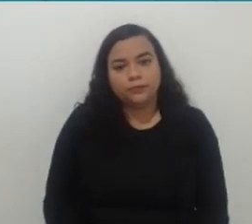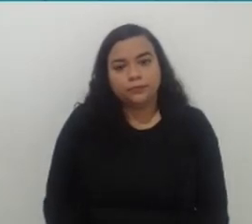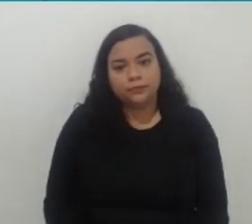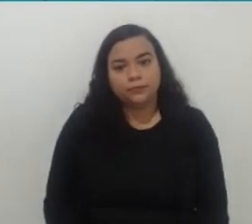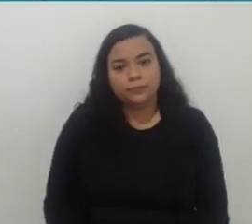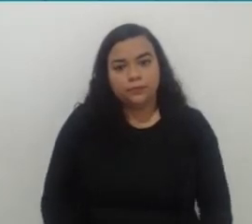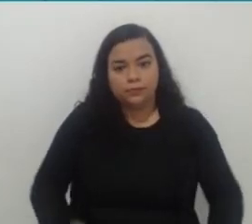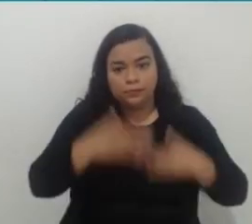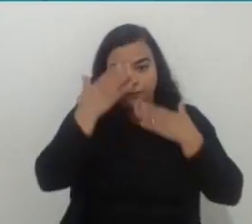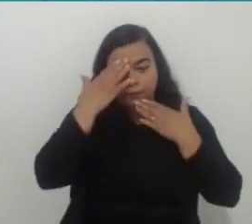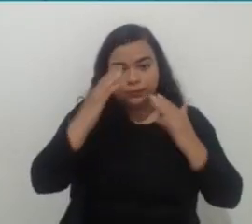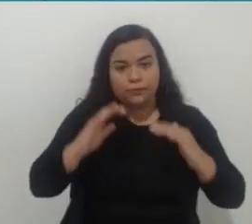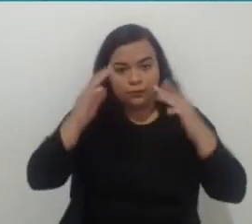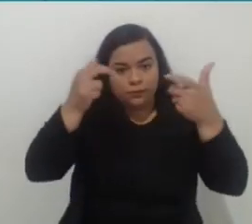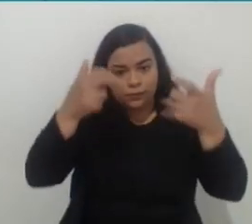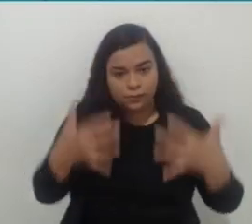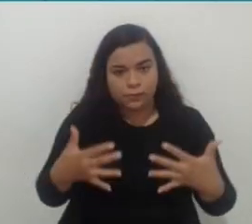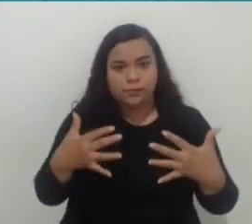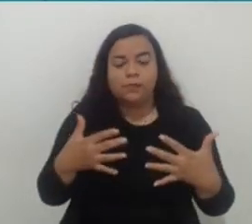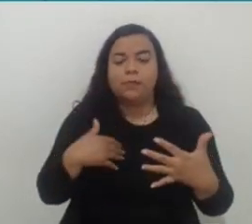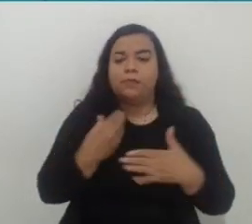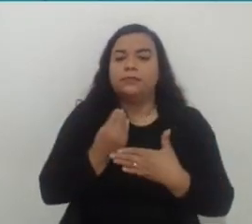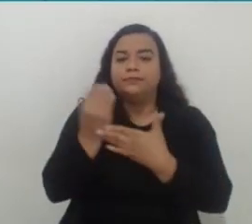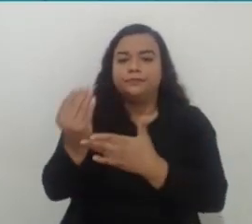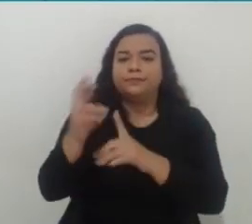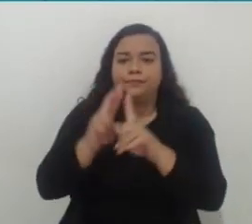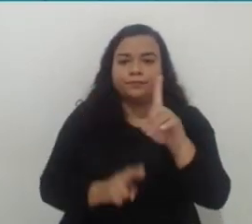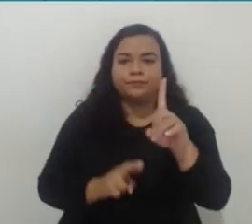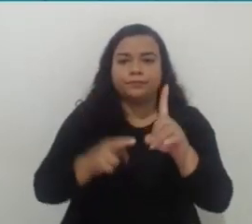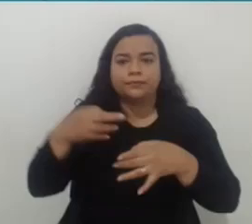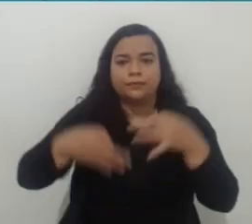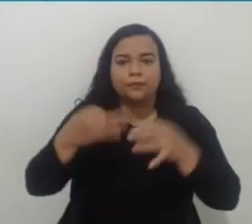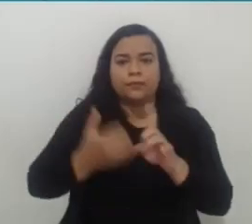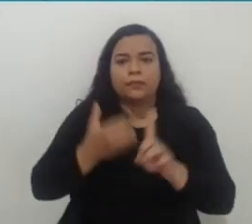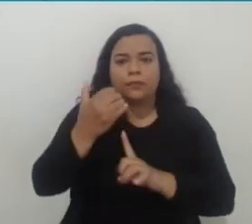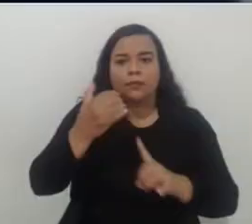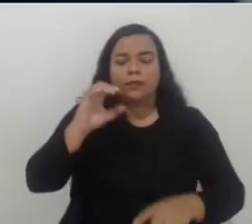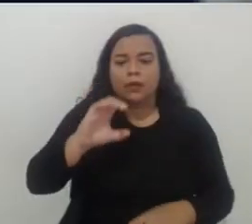Obrigada, Vossa Excelência. Passo a palavra ao relator, desembargador Cláudio Santos.